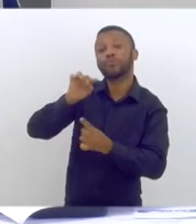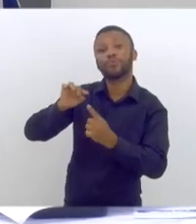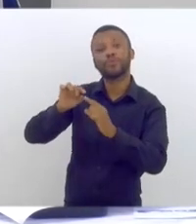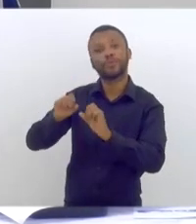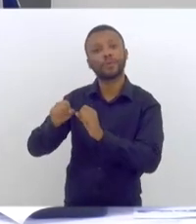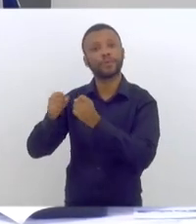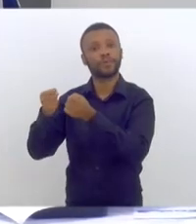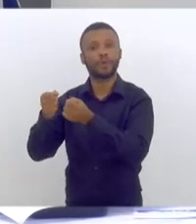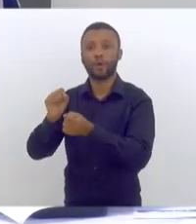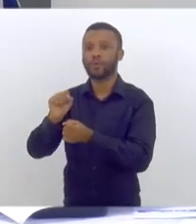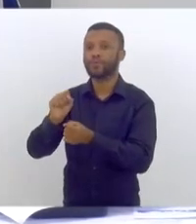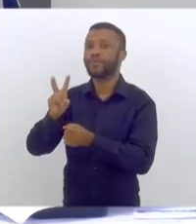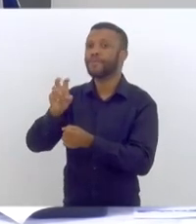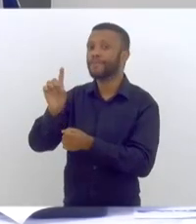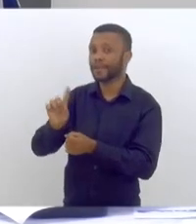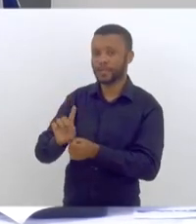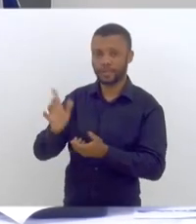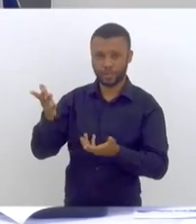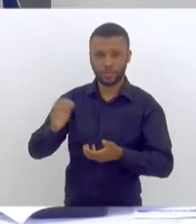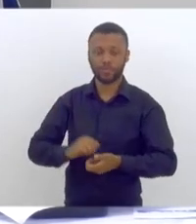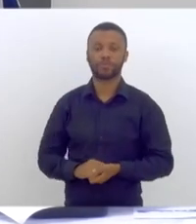oito vezes